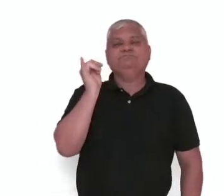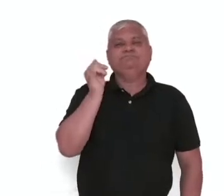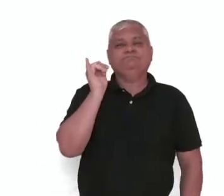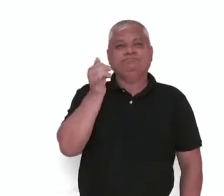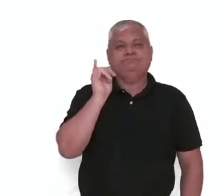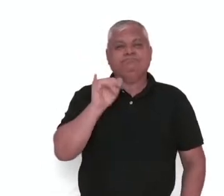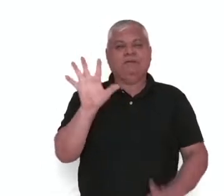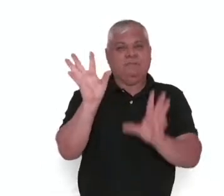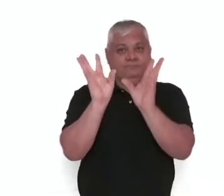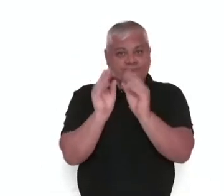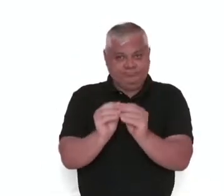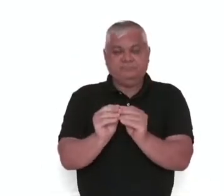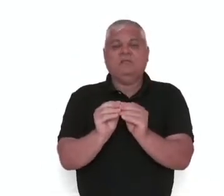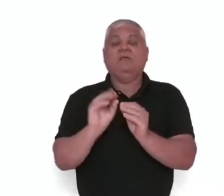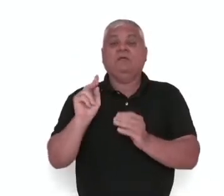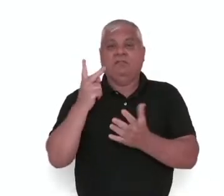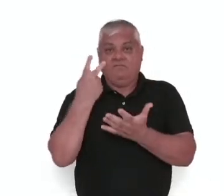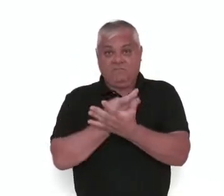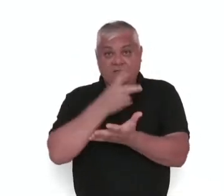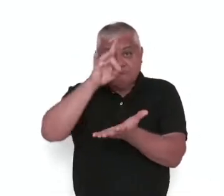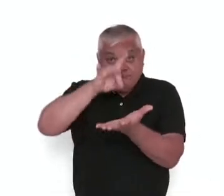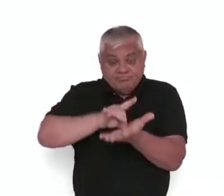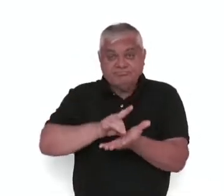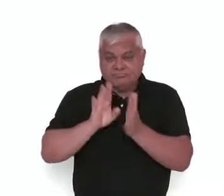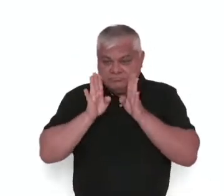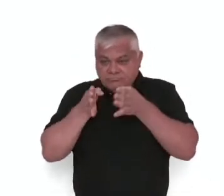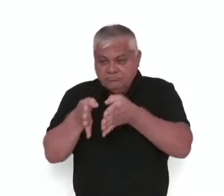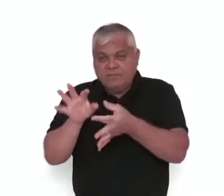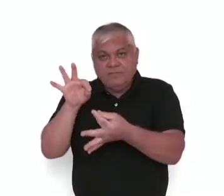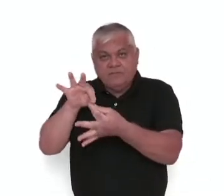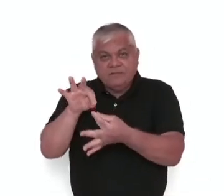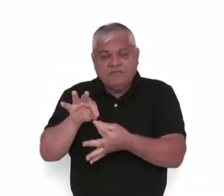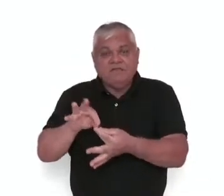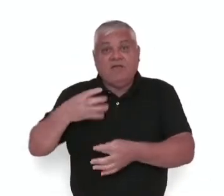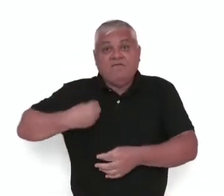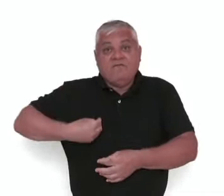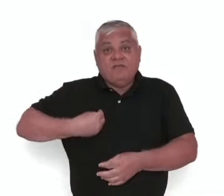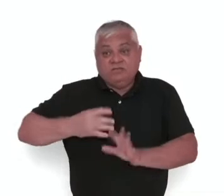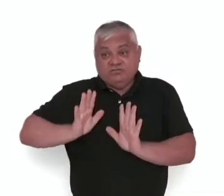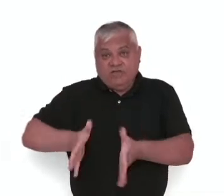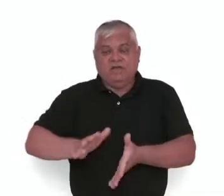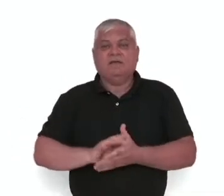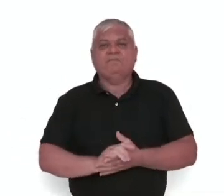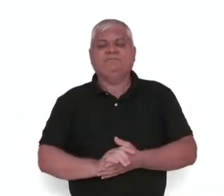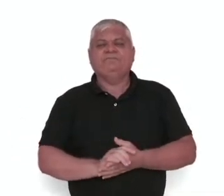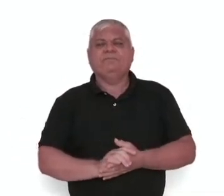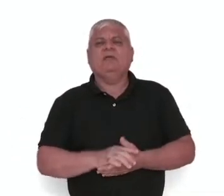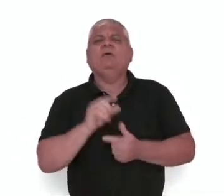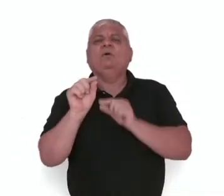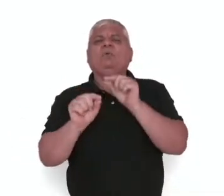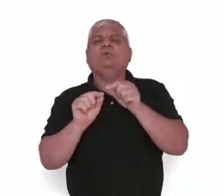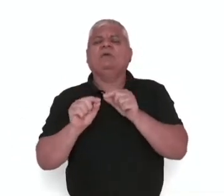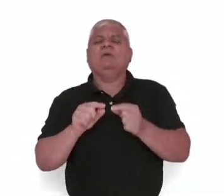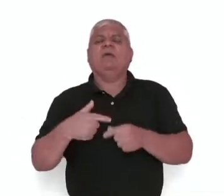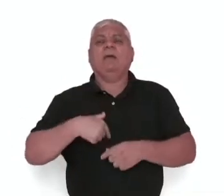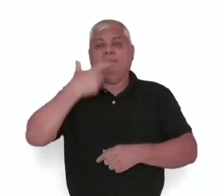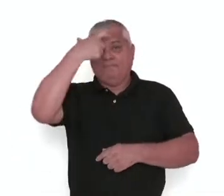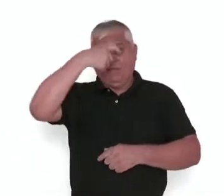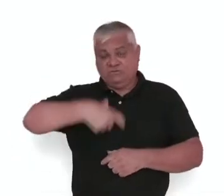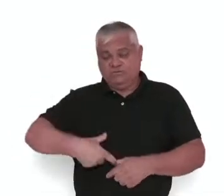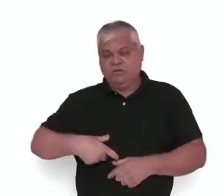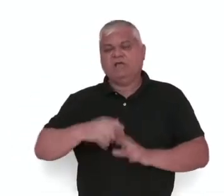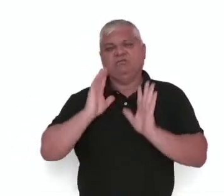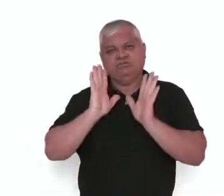narrativa breve de um fato específico vivido por uma pessoa. Os fatos são narrados por quem os